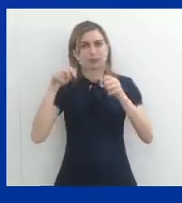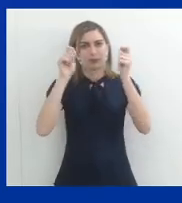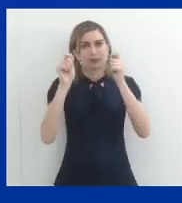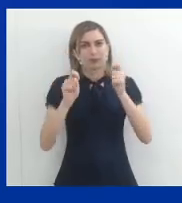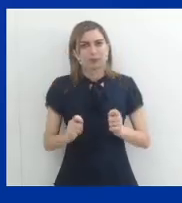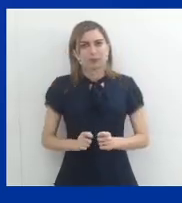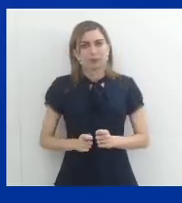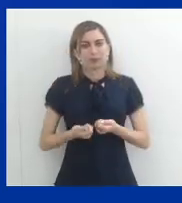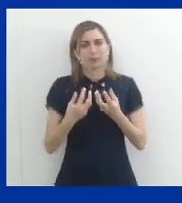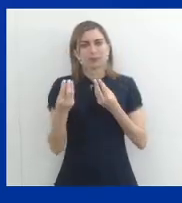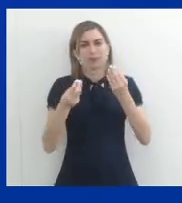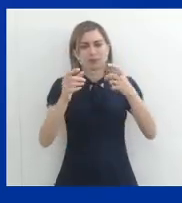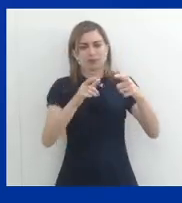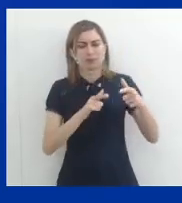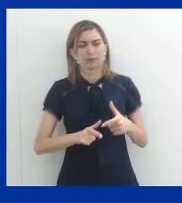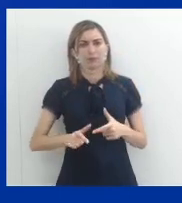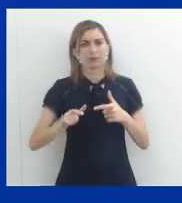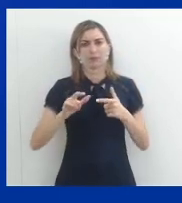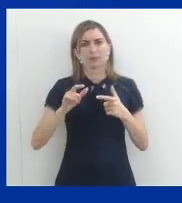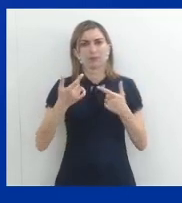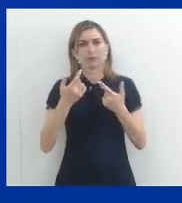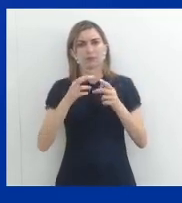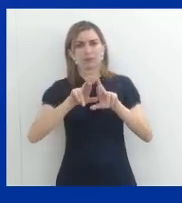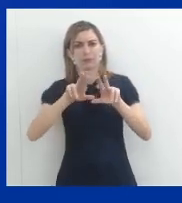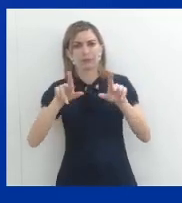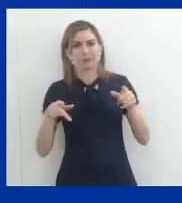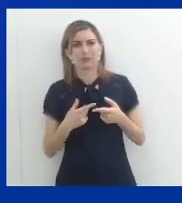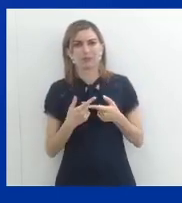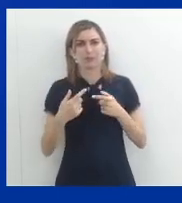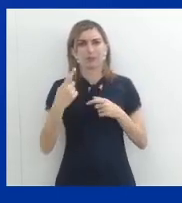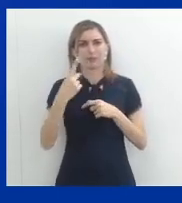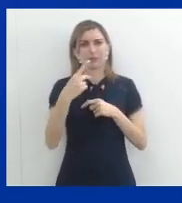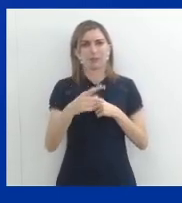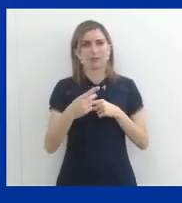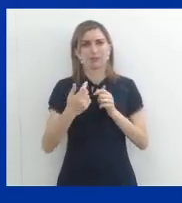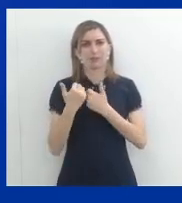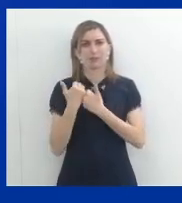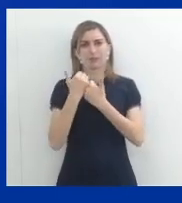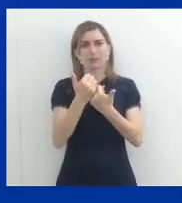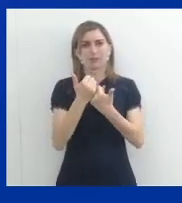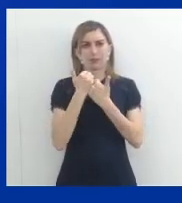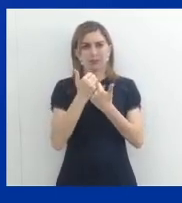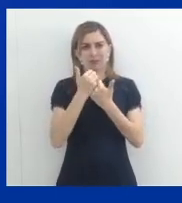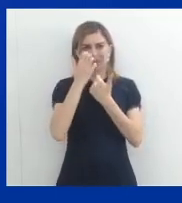entre forma e espaço, formas bi- e tridimensional e seus espaços de representação.